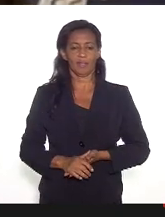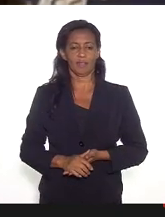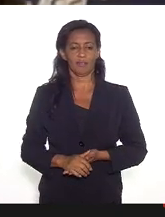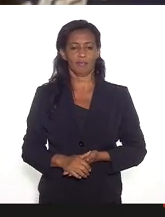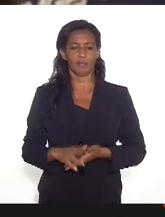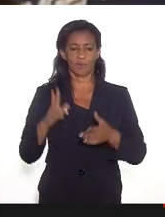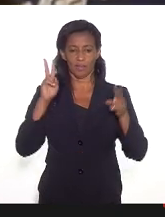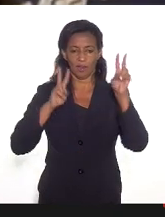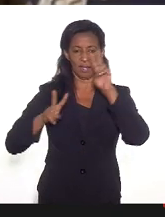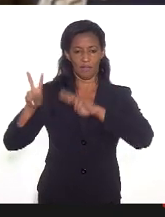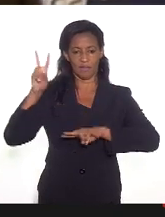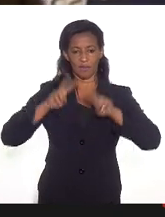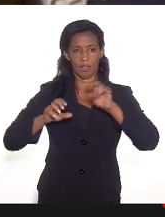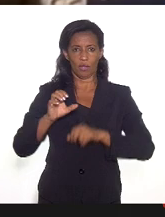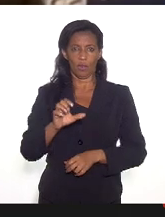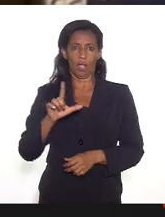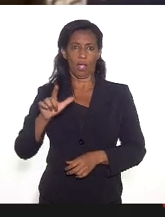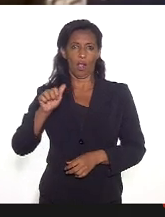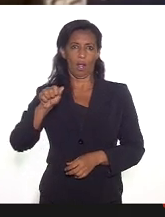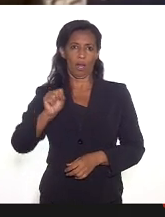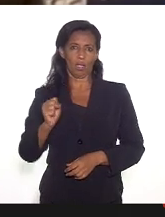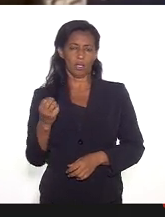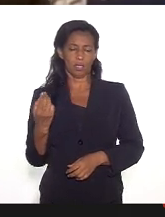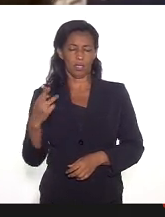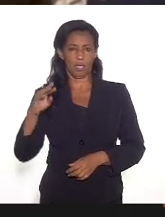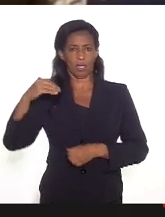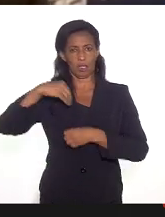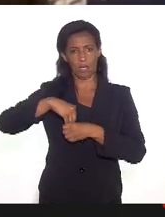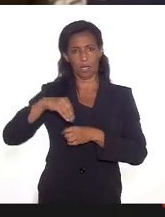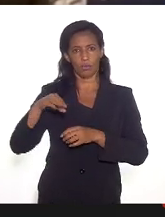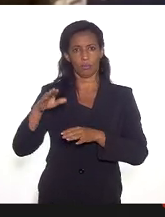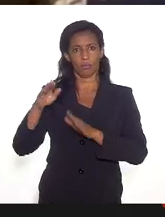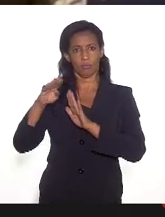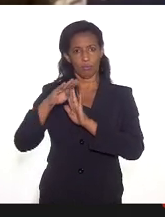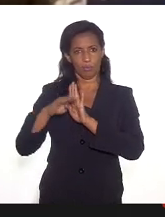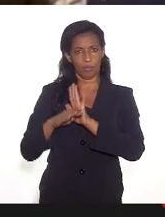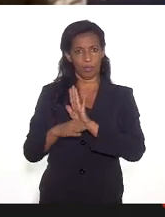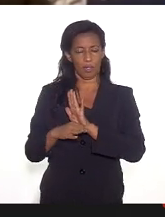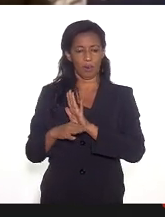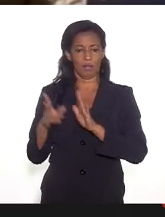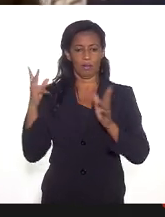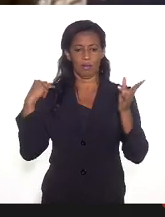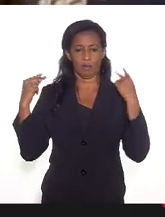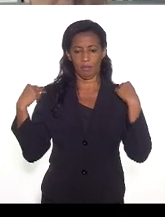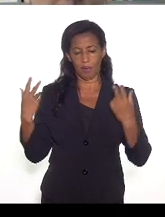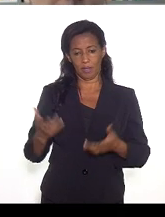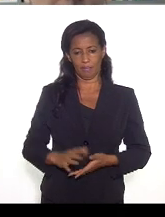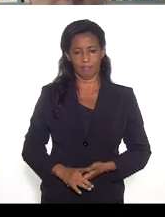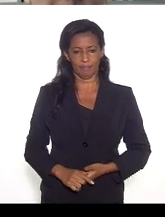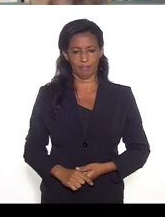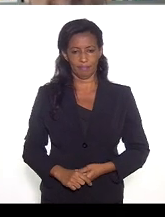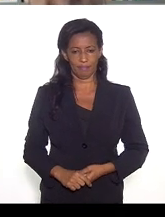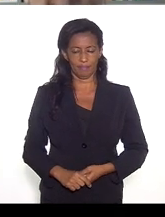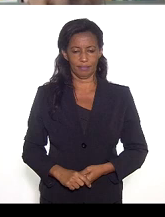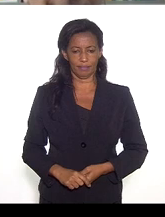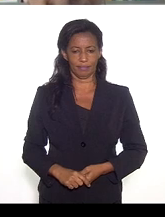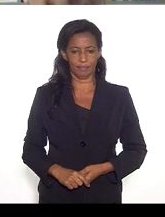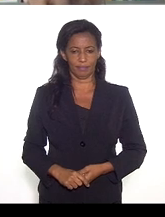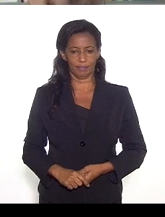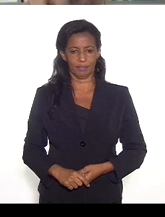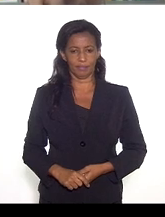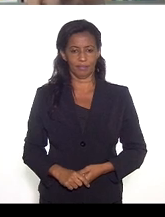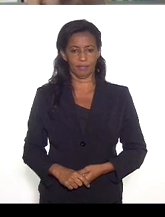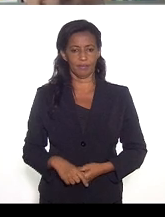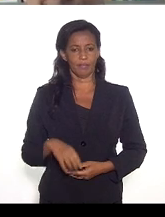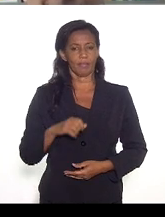dessa visão do cluster dentro do plano estratégico da Marinha. Se a senhora permitir? Com toda